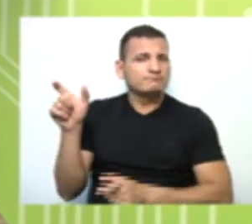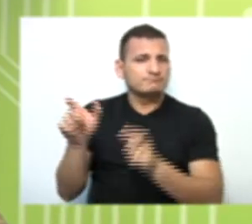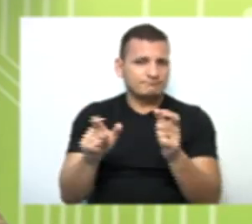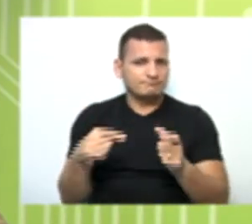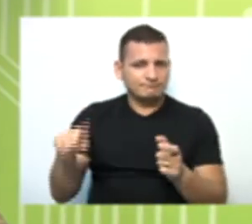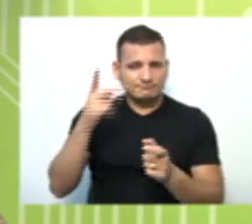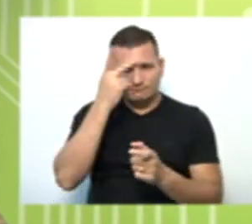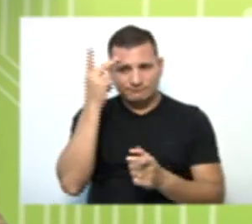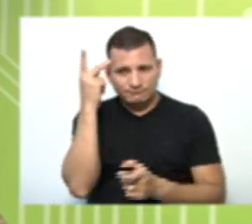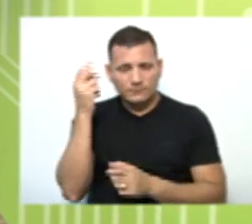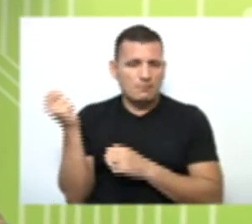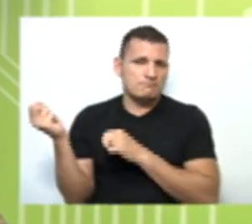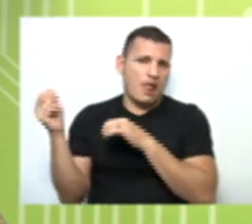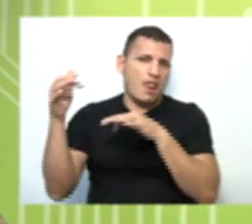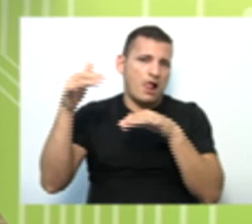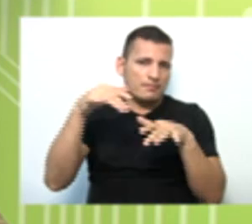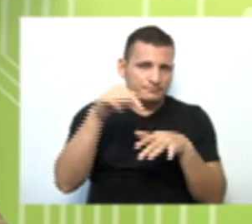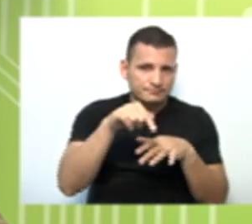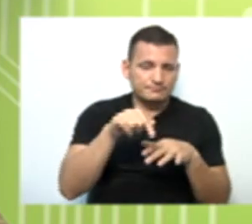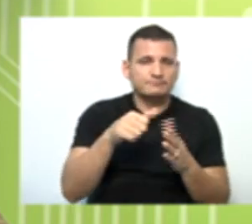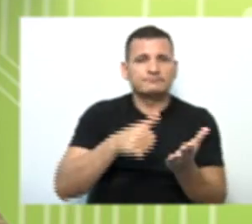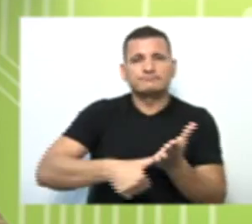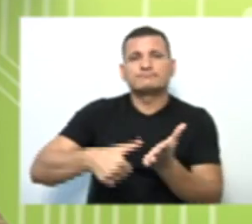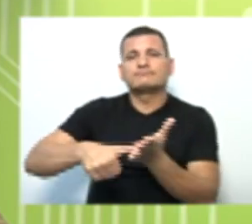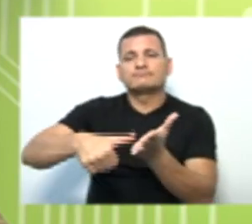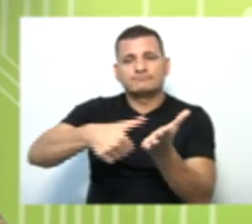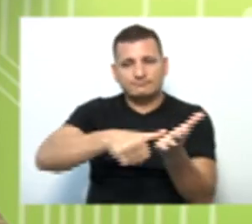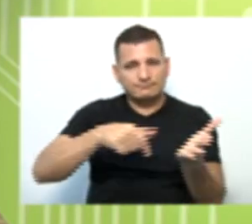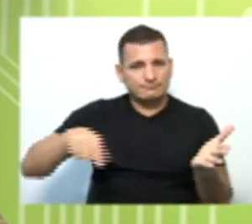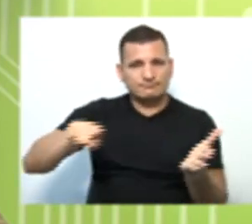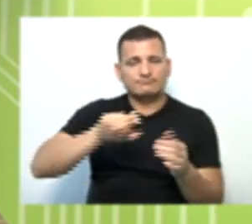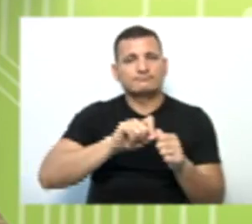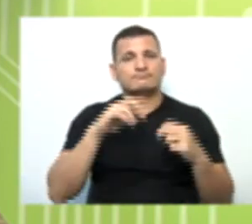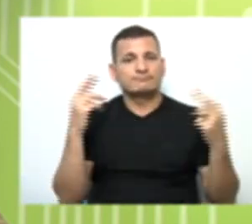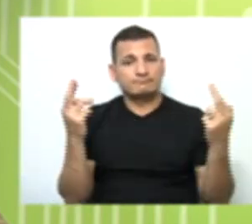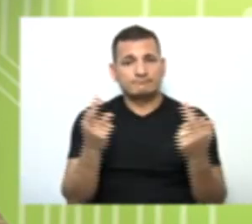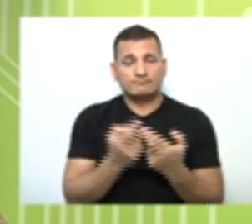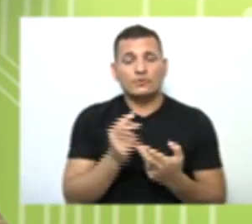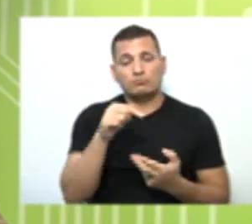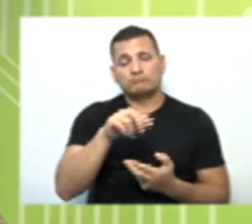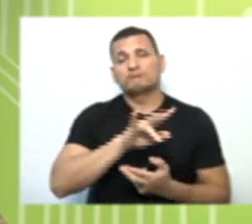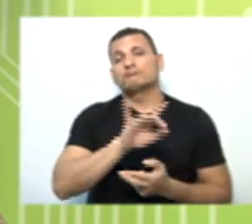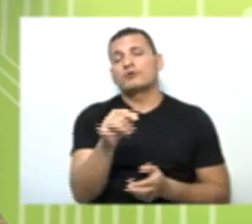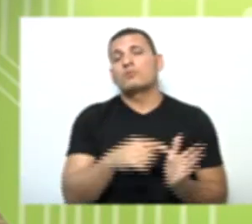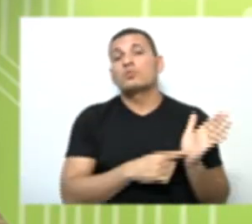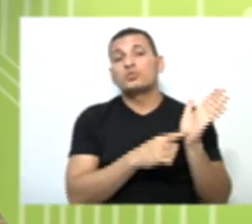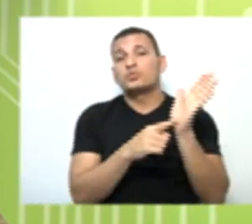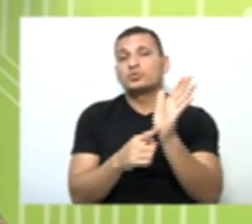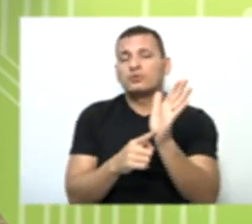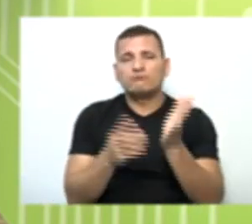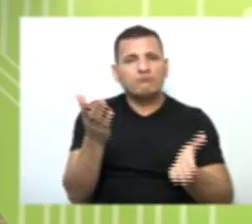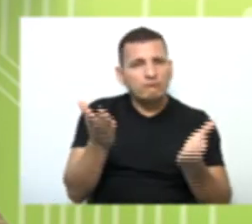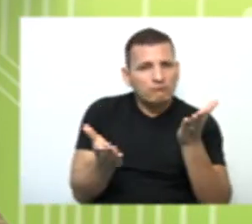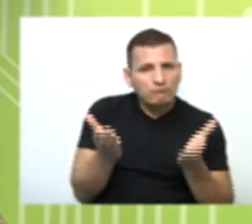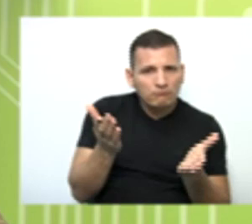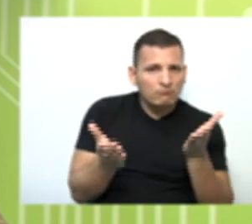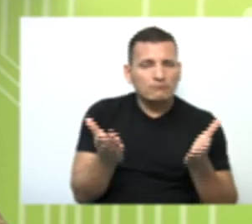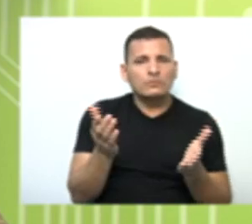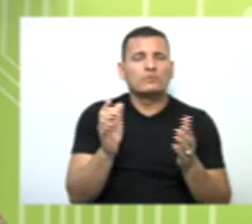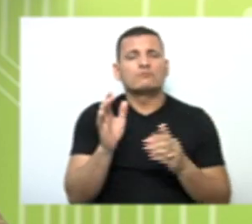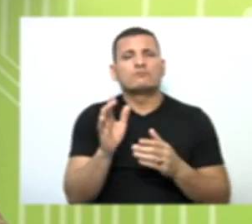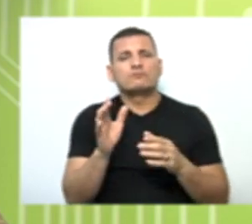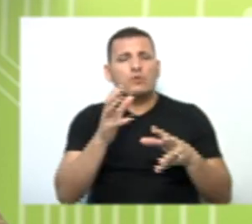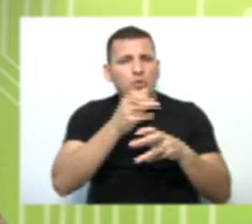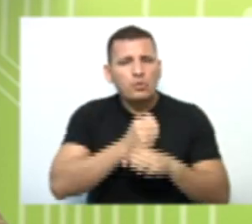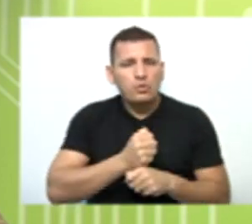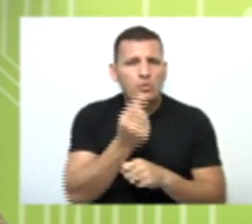participar dessa Assembleia Geral, vai se levar o balanço patrimonial e a demonstração de sobras e perdas, que